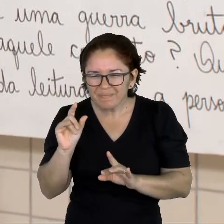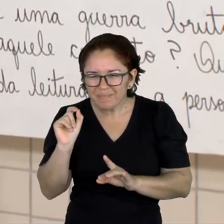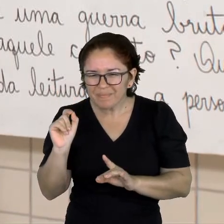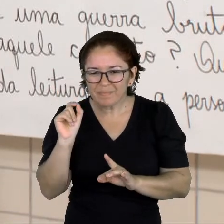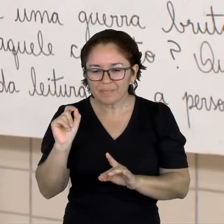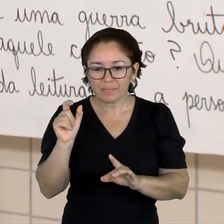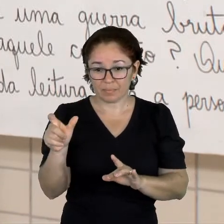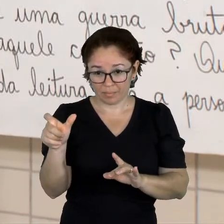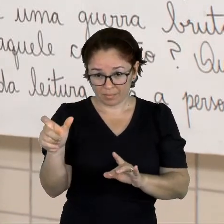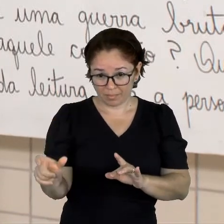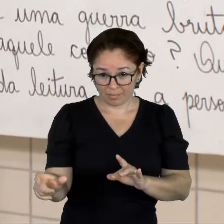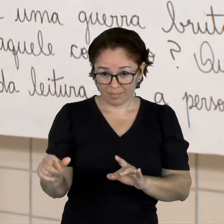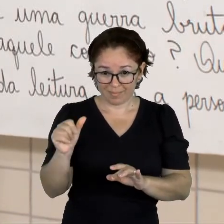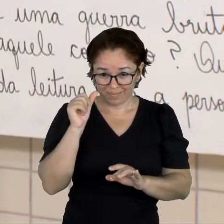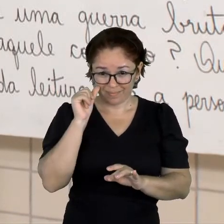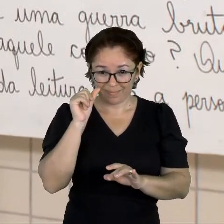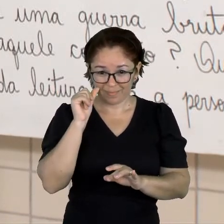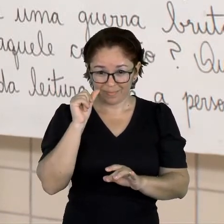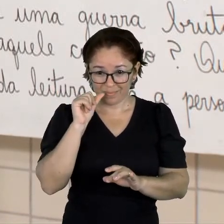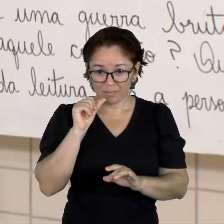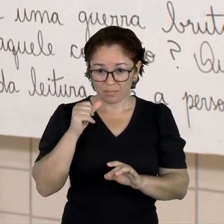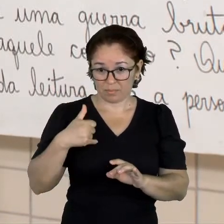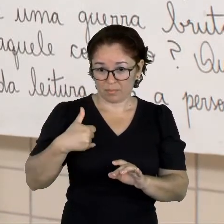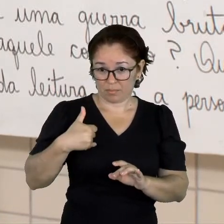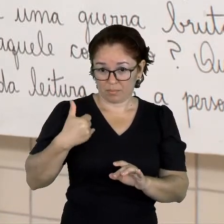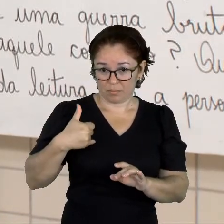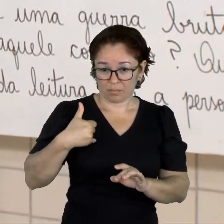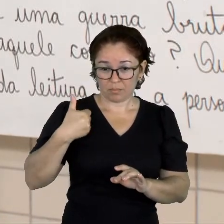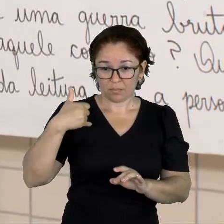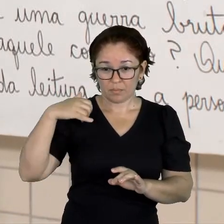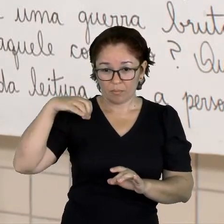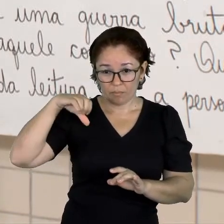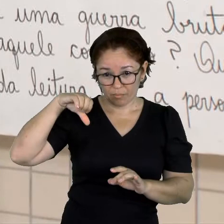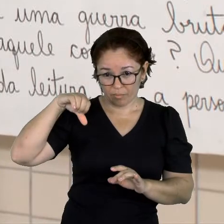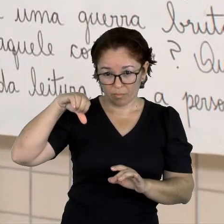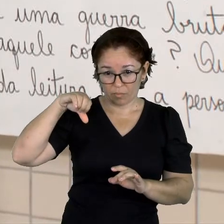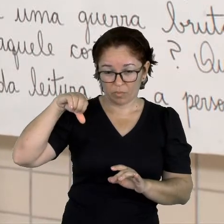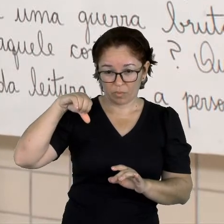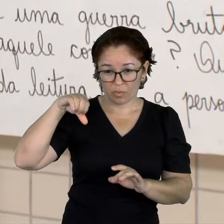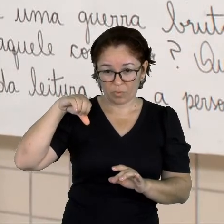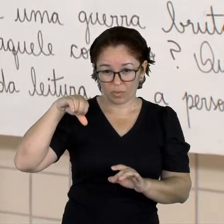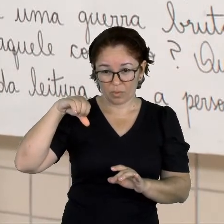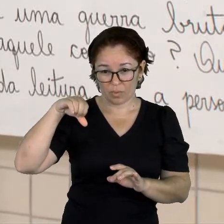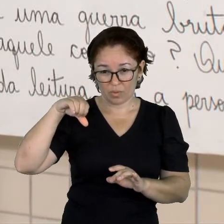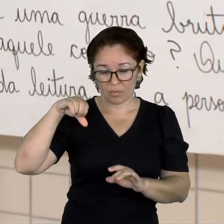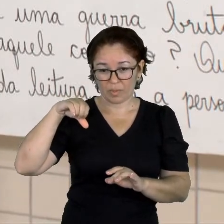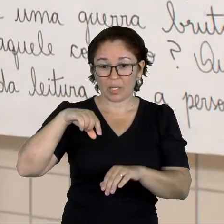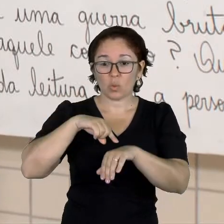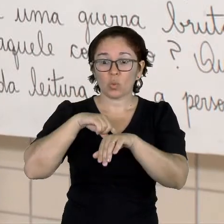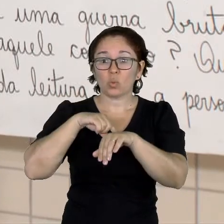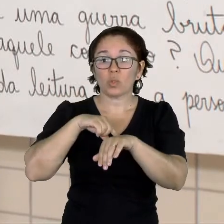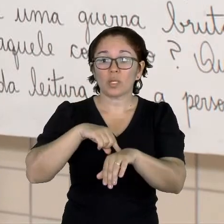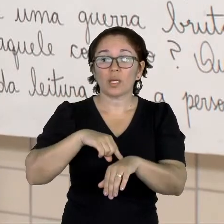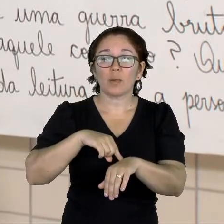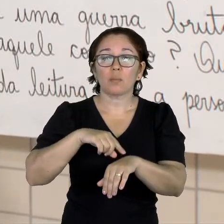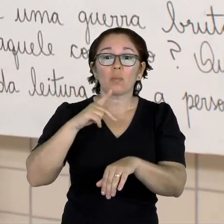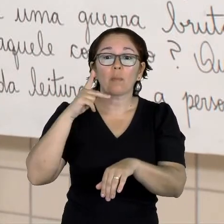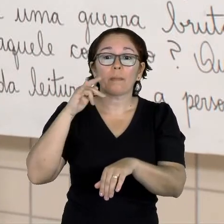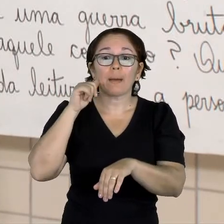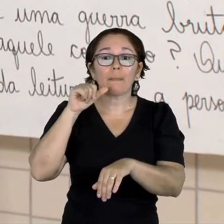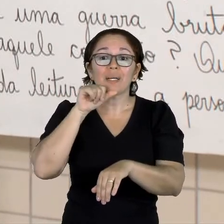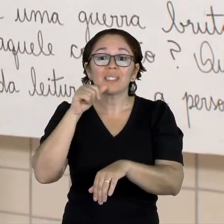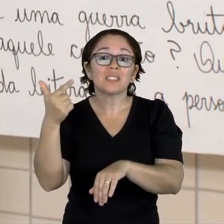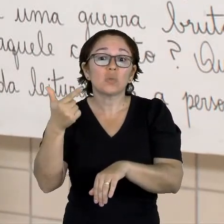já tinha 9 anos quando ela chegou lá na casa, né, para ser adotada. E aí o que